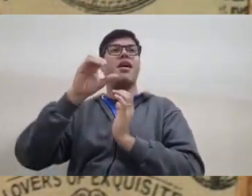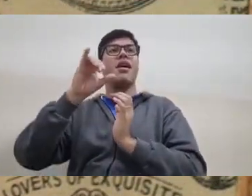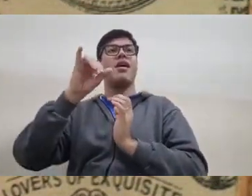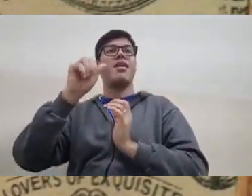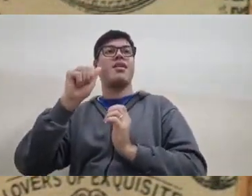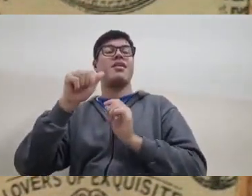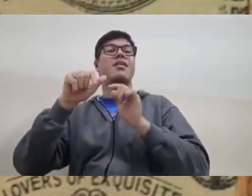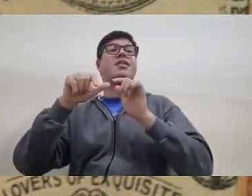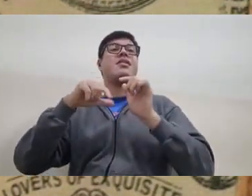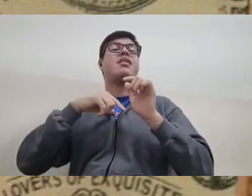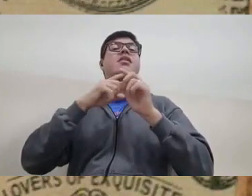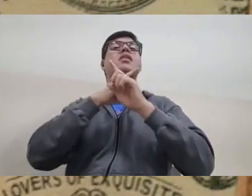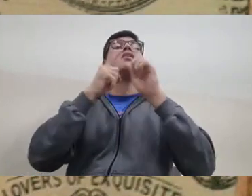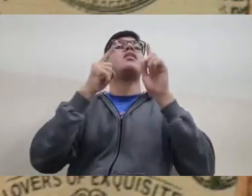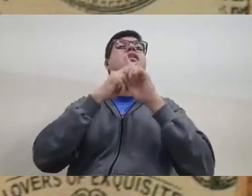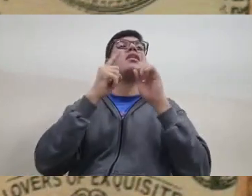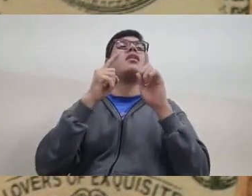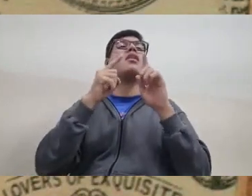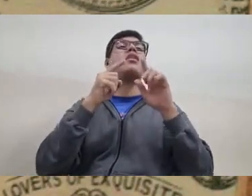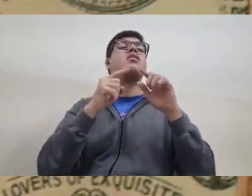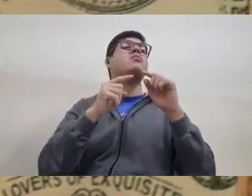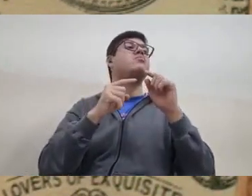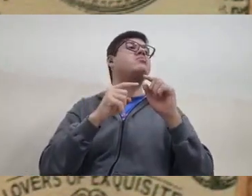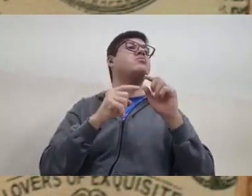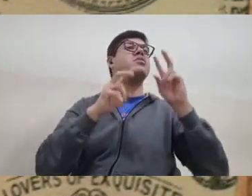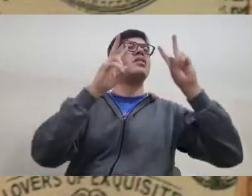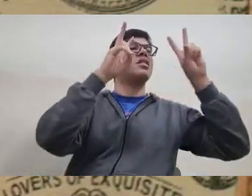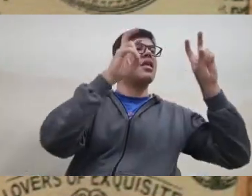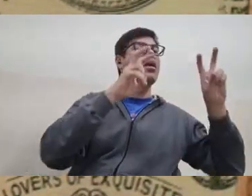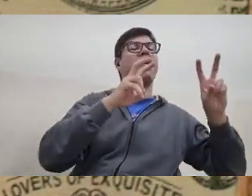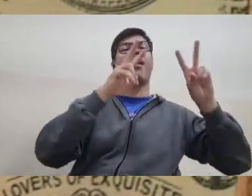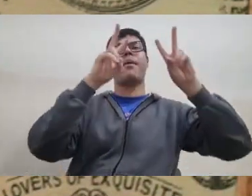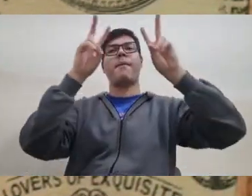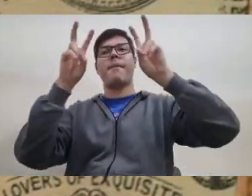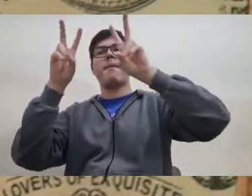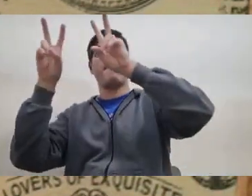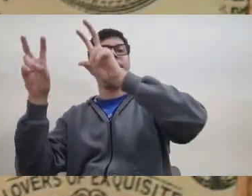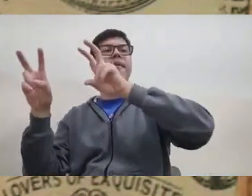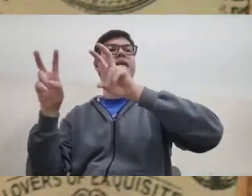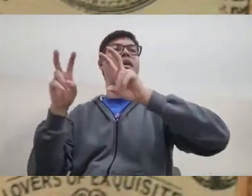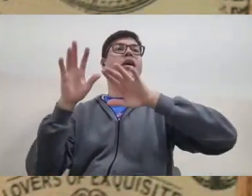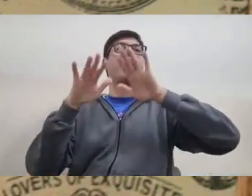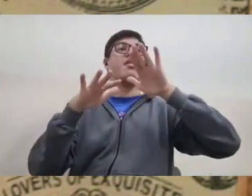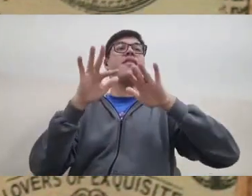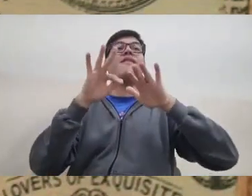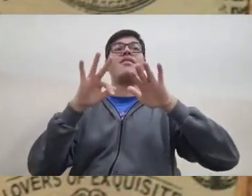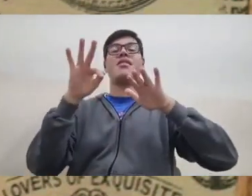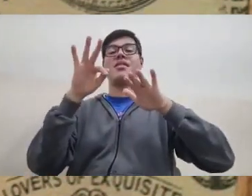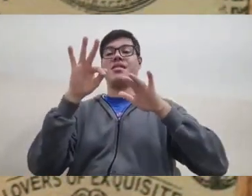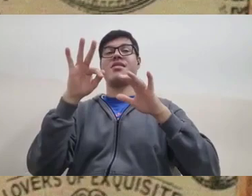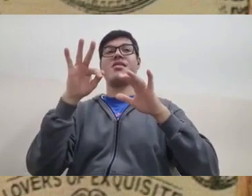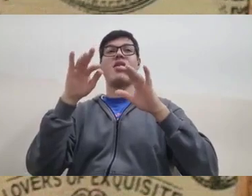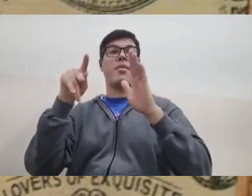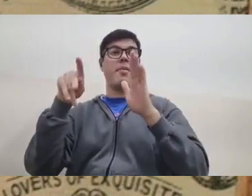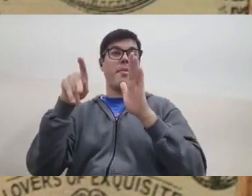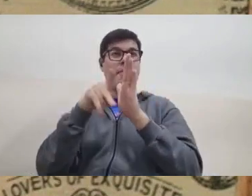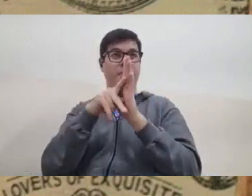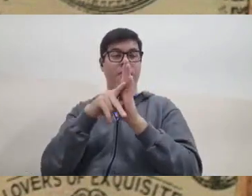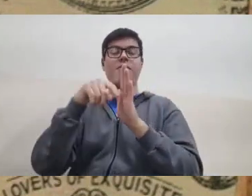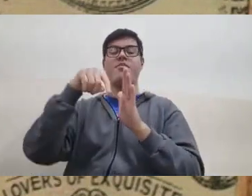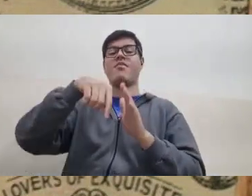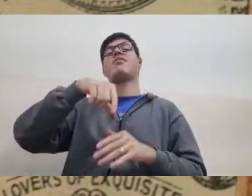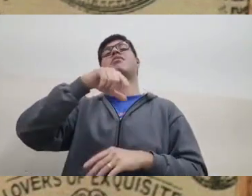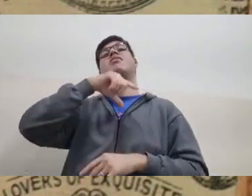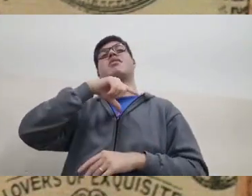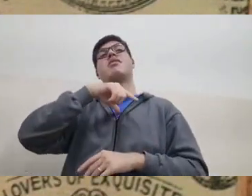não faz a reclamação disso daquilo depois fumar barata nós temos uma federação que faz isso porque